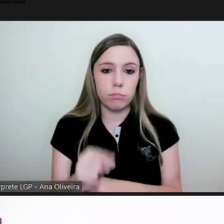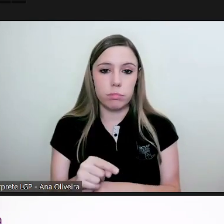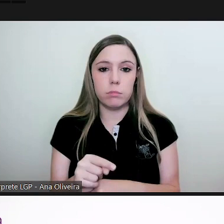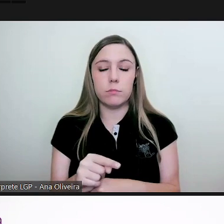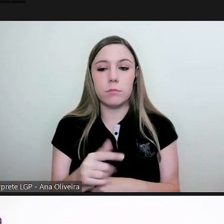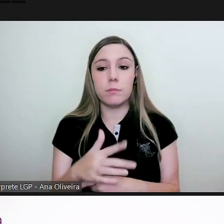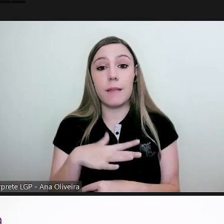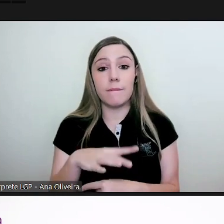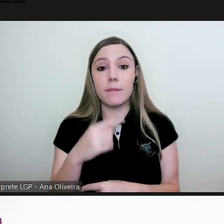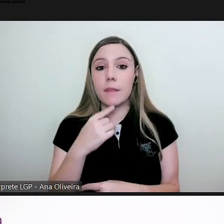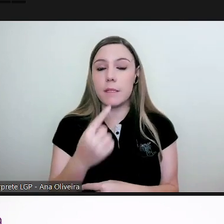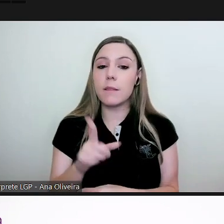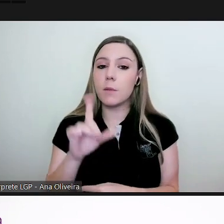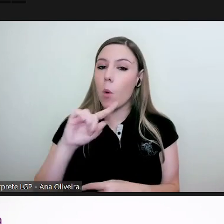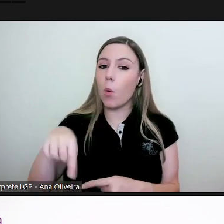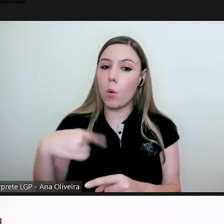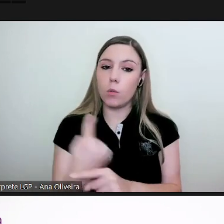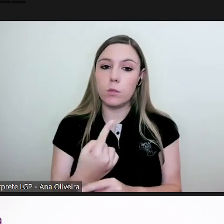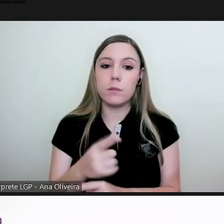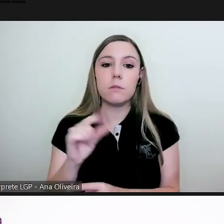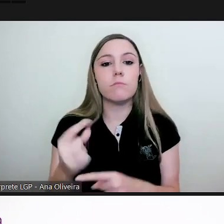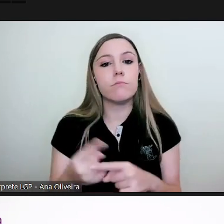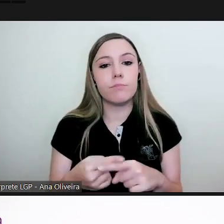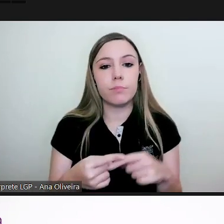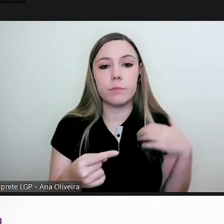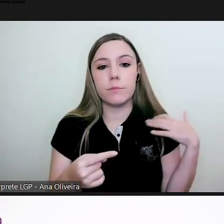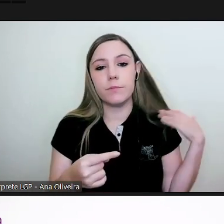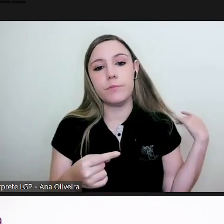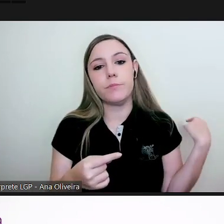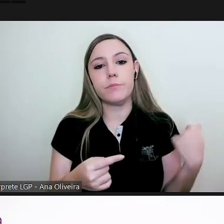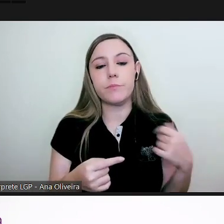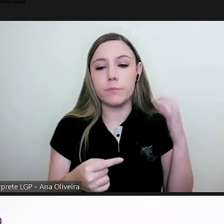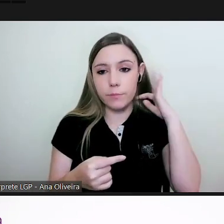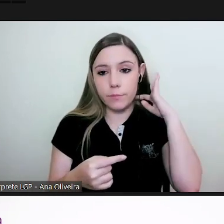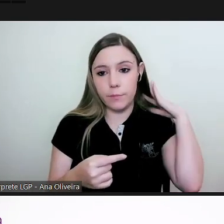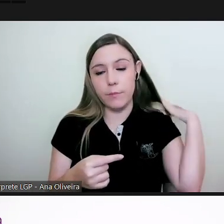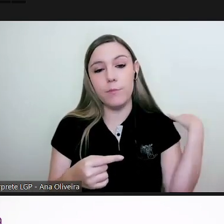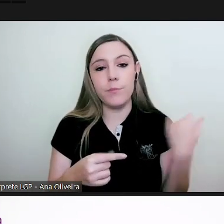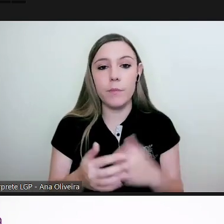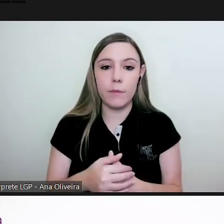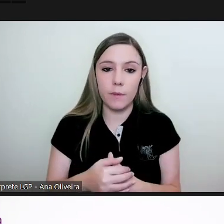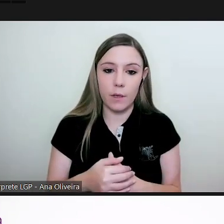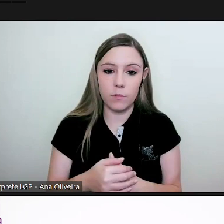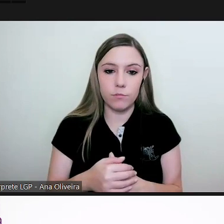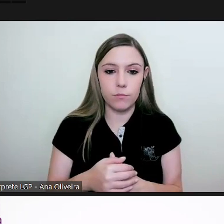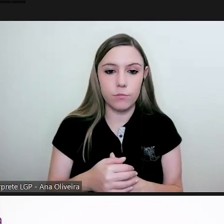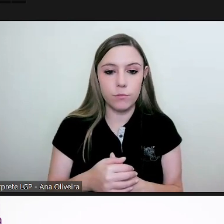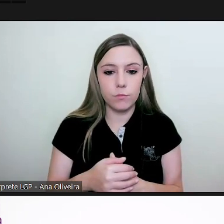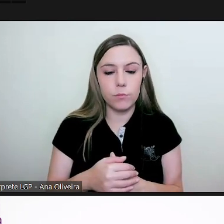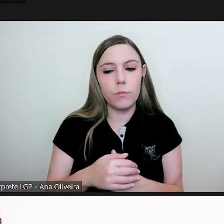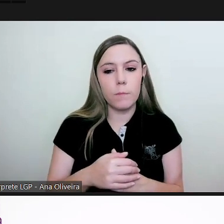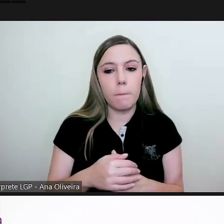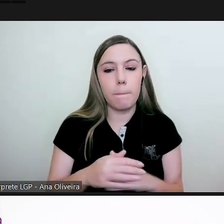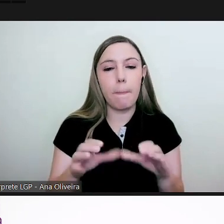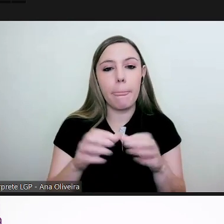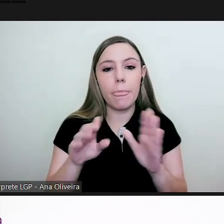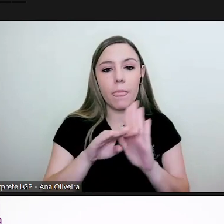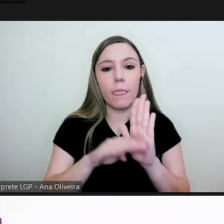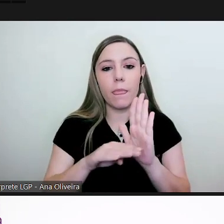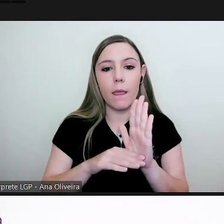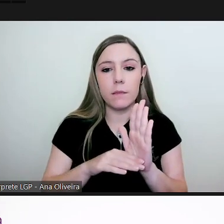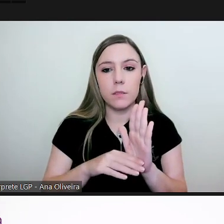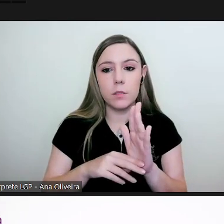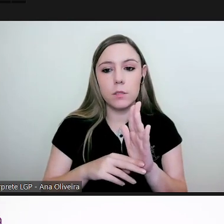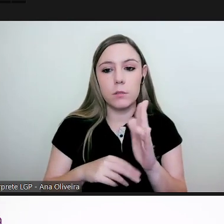queria finalizar com outra coisa também interessante, que é um programa de restauro e de transformação de uma antiga